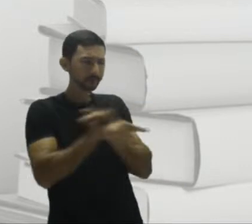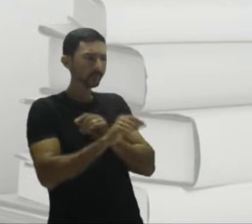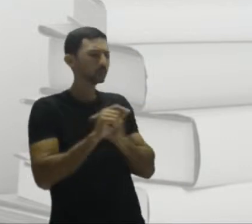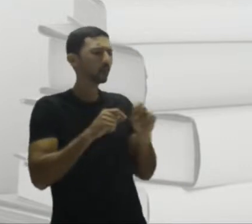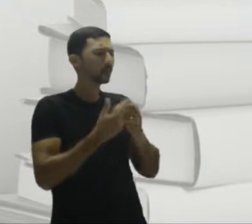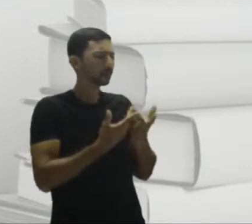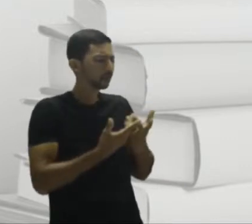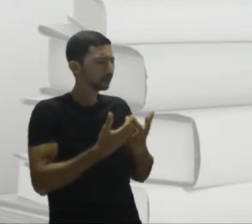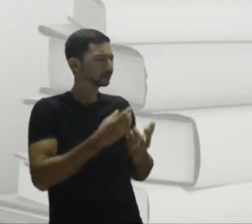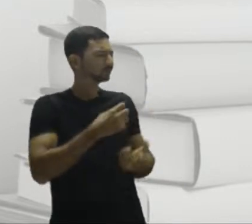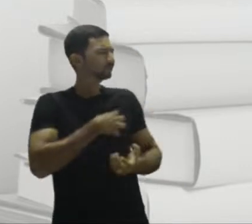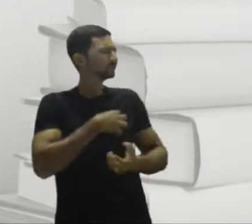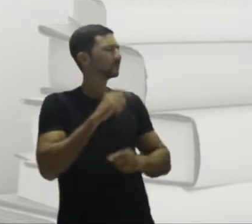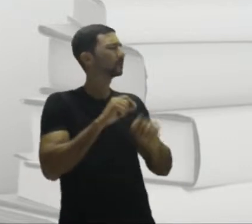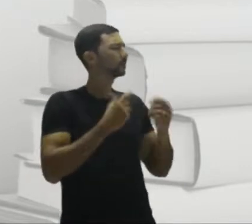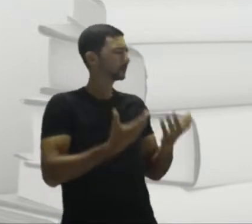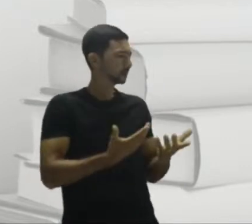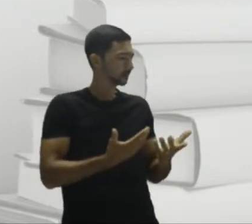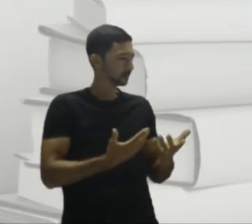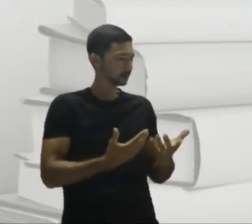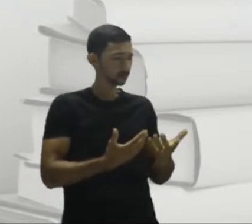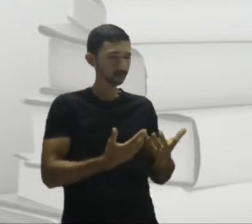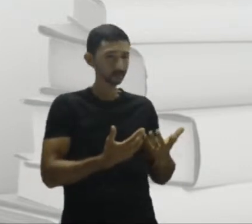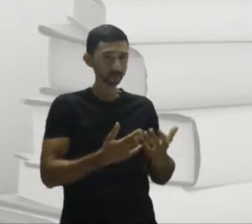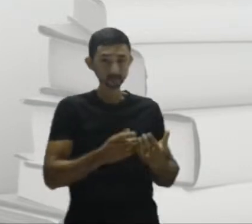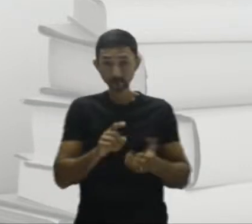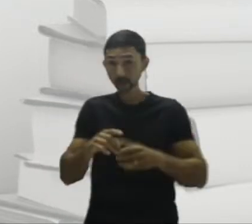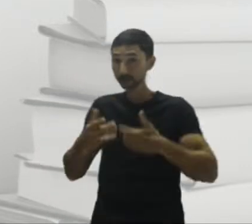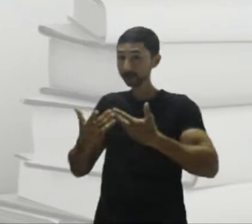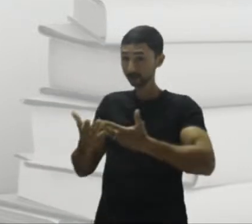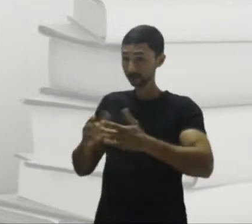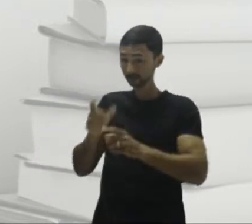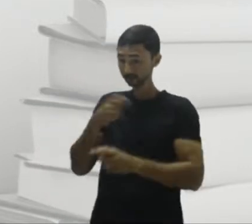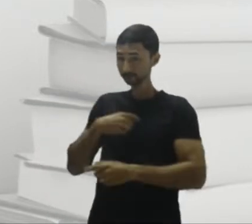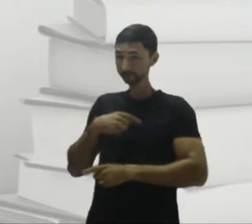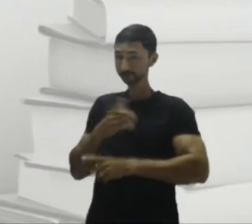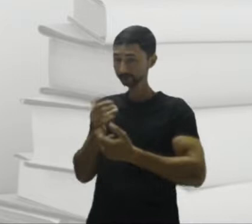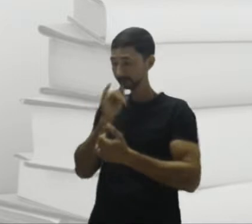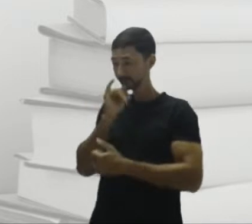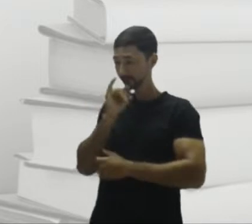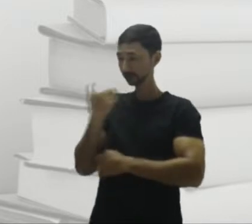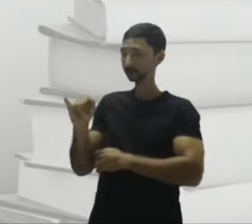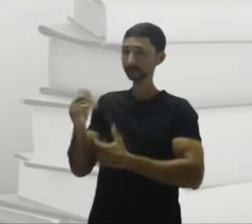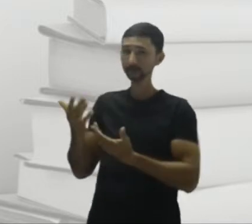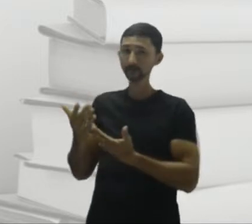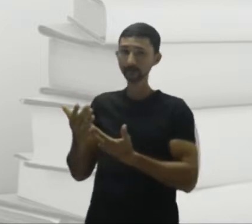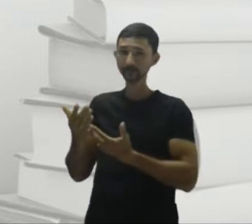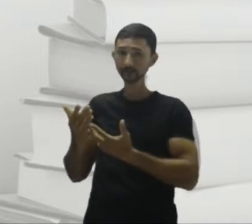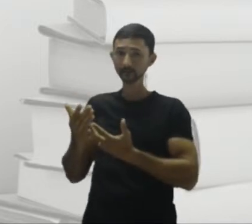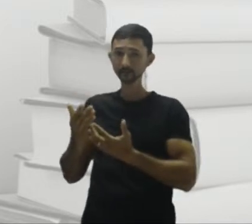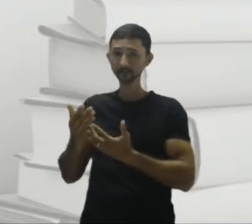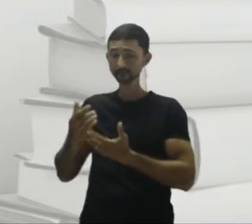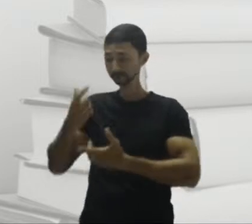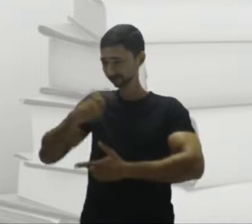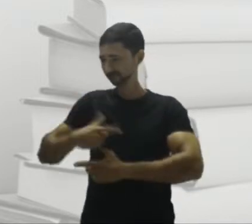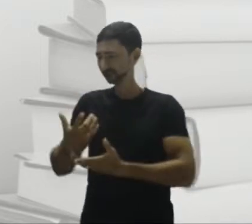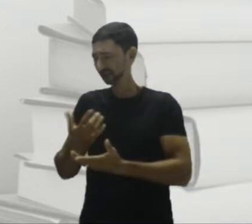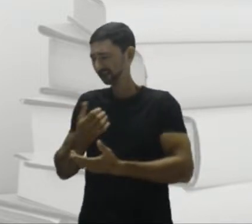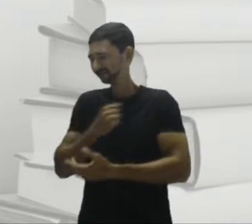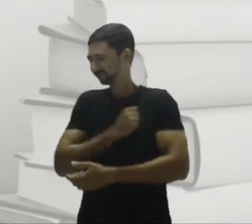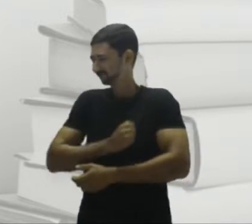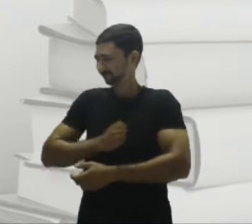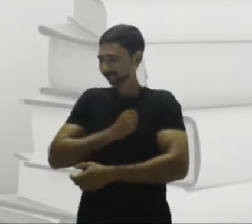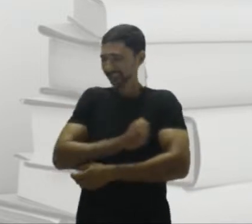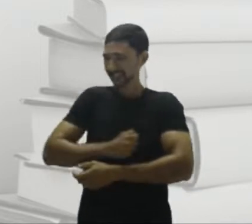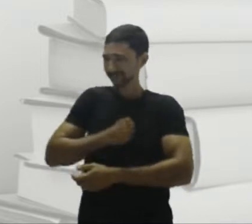perguntou, o que se passa, compadre? Então, o urubu protagonista responde, estou com